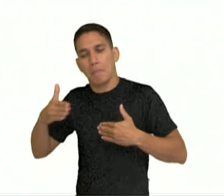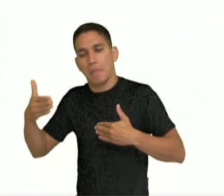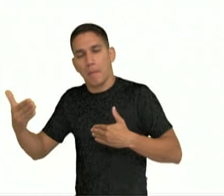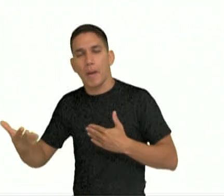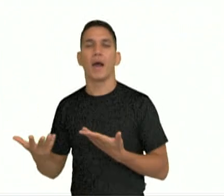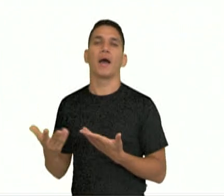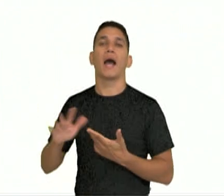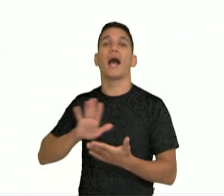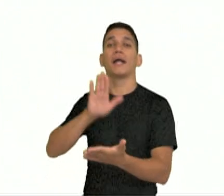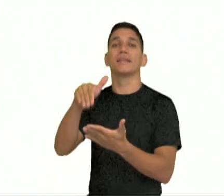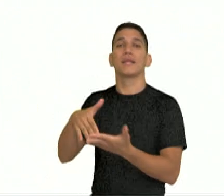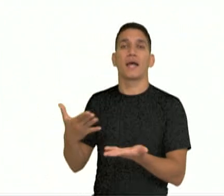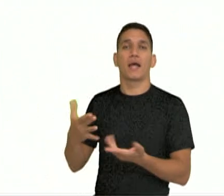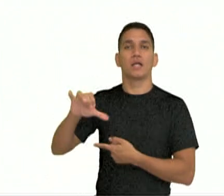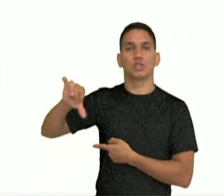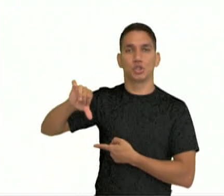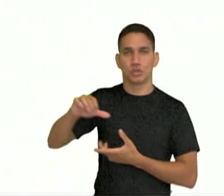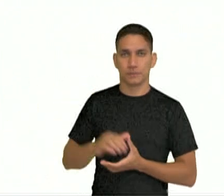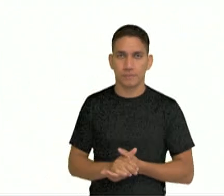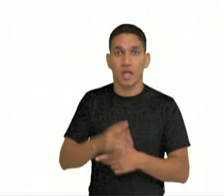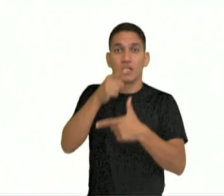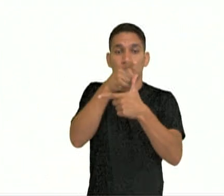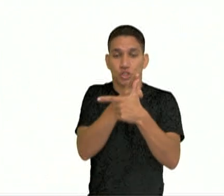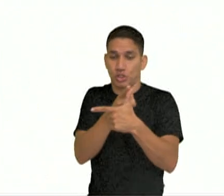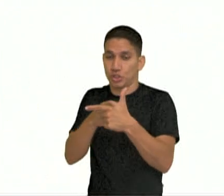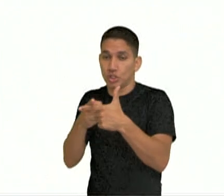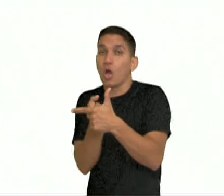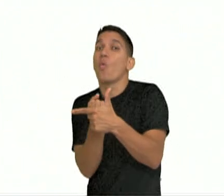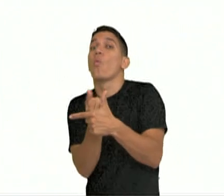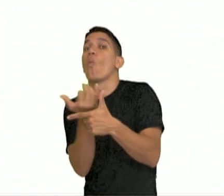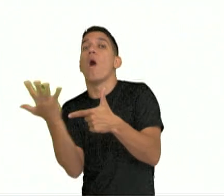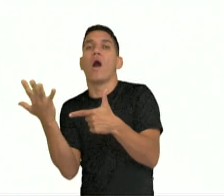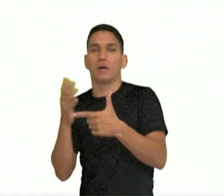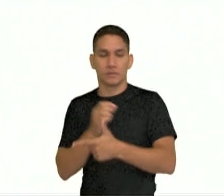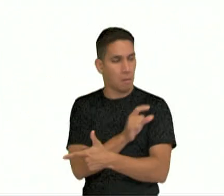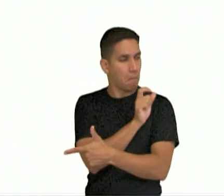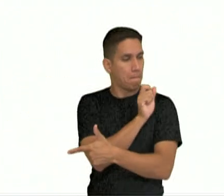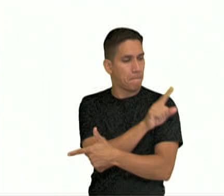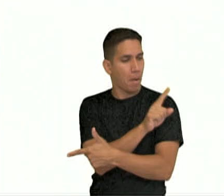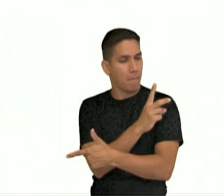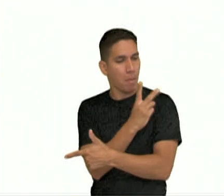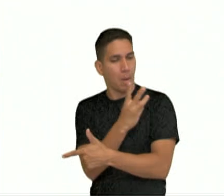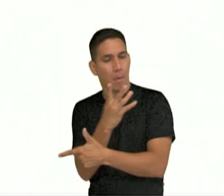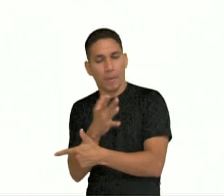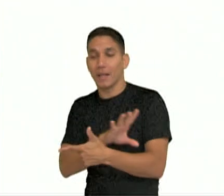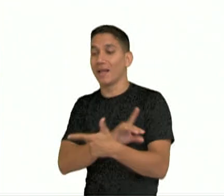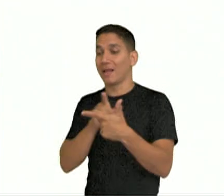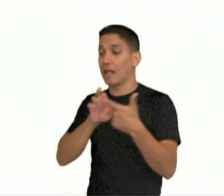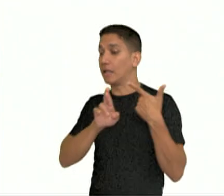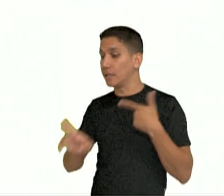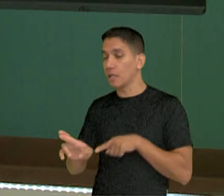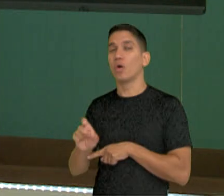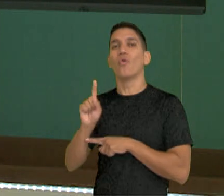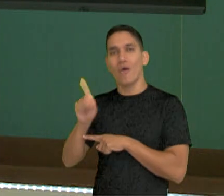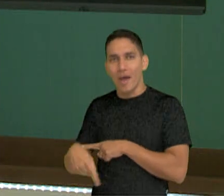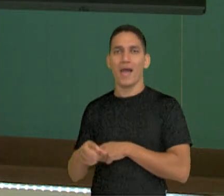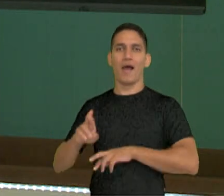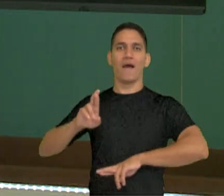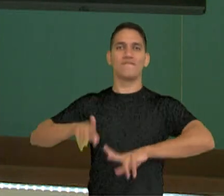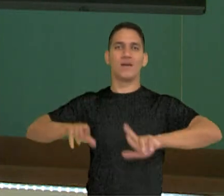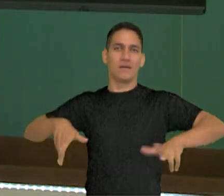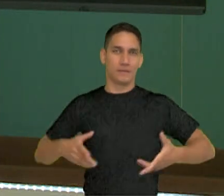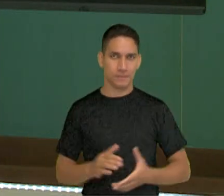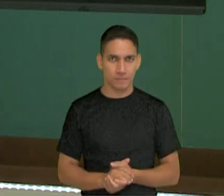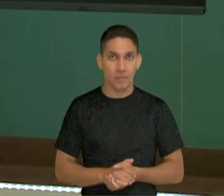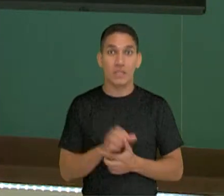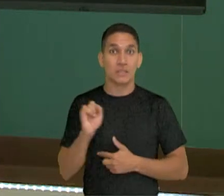a enésima medida, dividido pelo número de elementos. Esse resultado vai ser exatamente a variância.